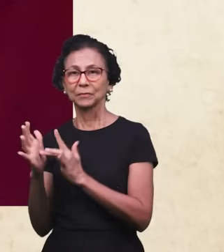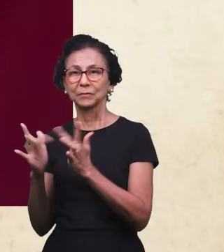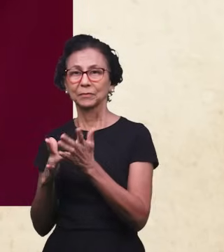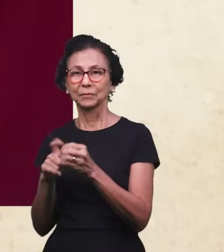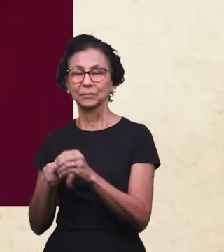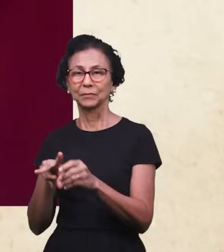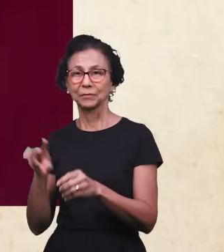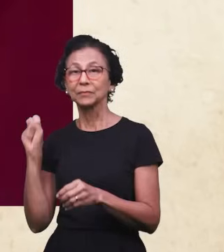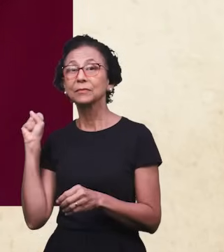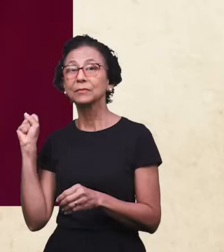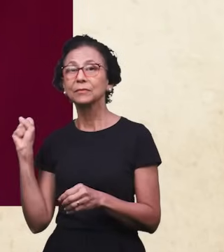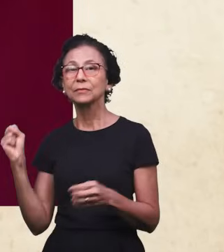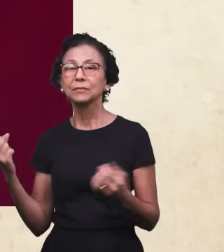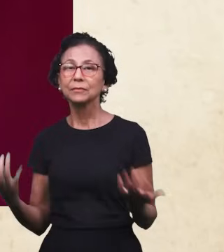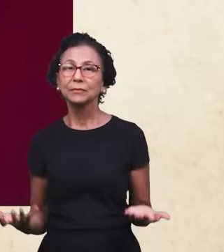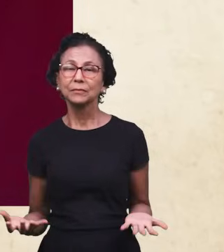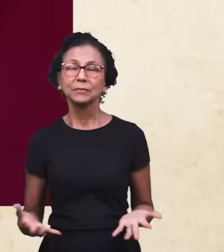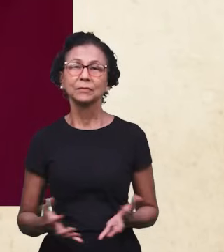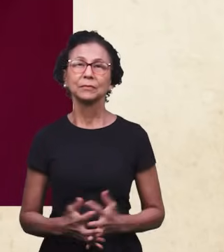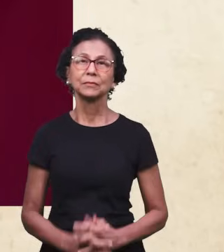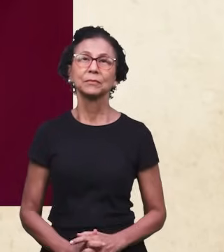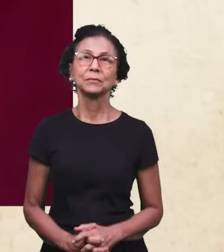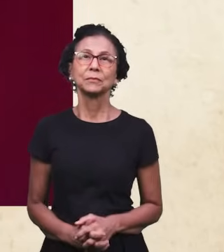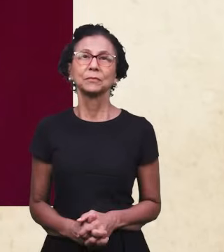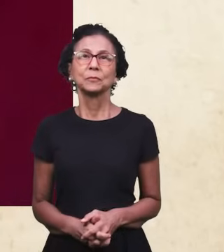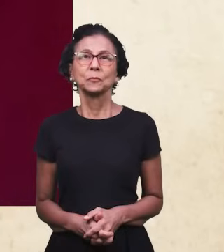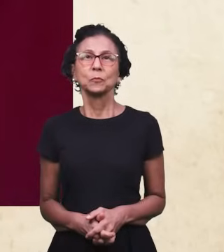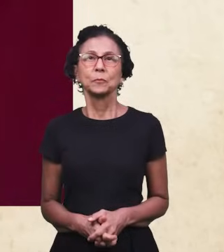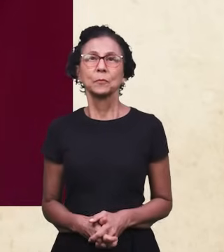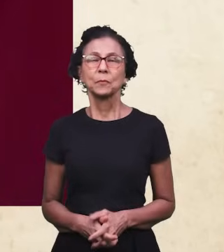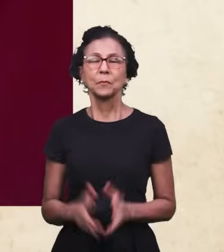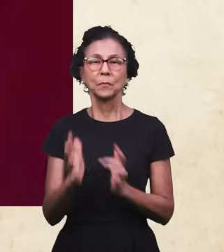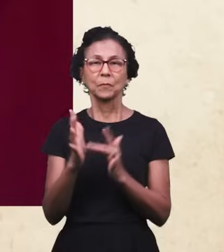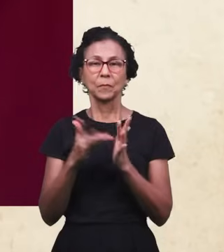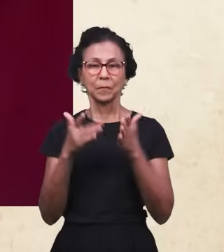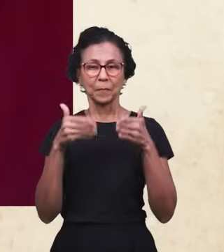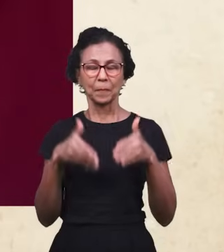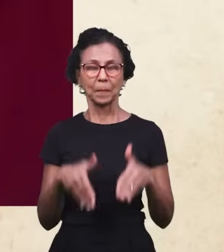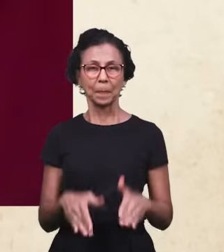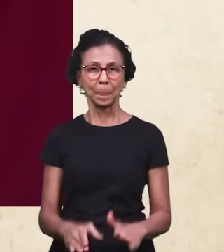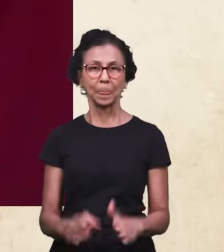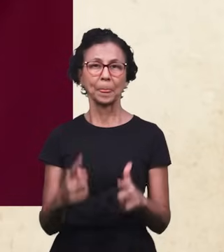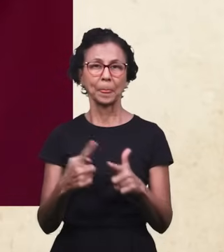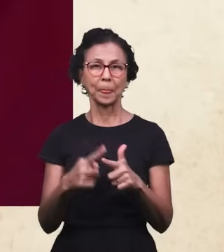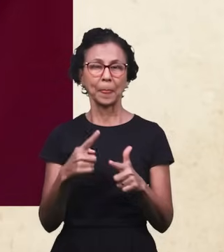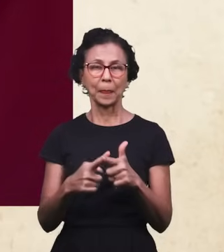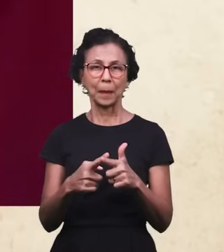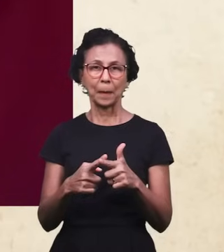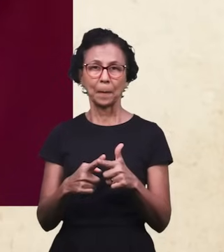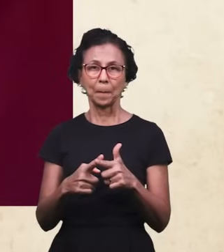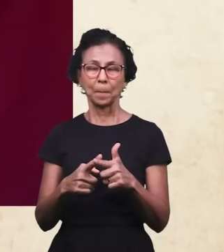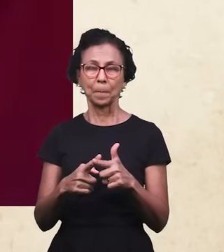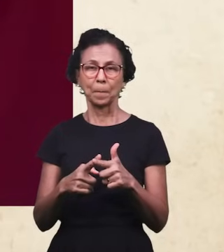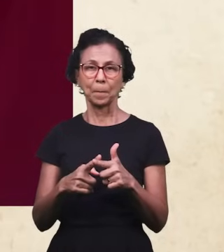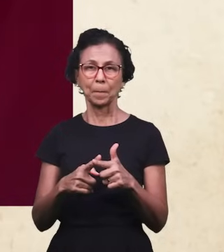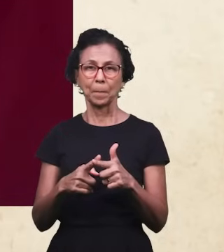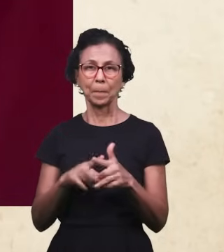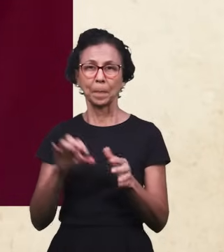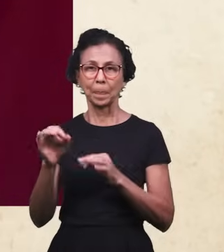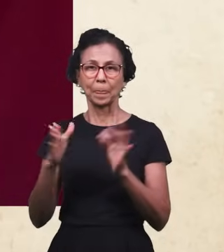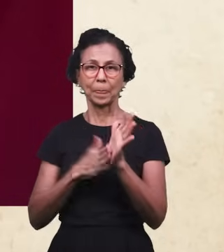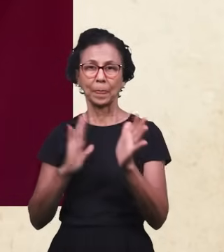arrebatar a sua igreja? Meu jovem, o nascimento de Jesus é o cumprimento de um projeto de salvação para a vida do